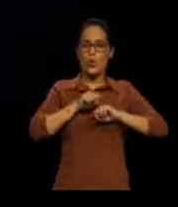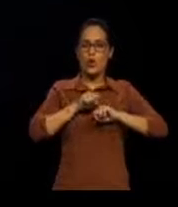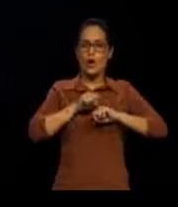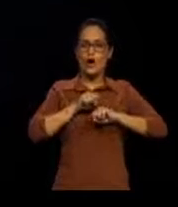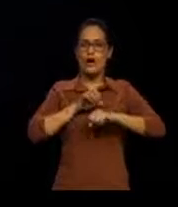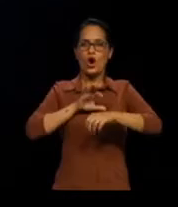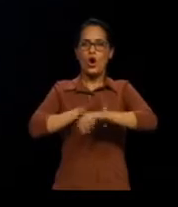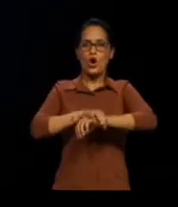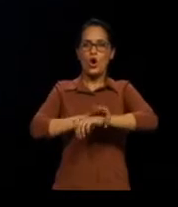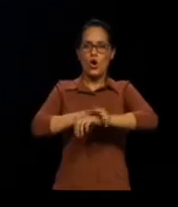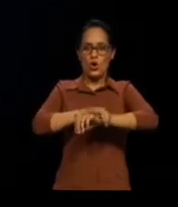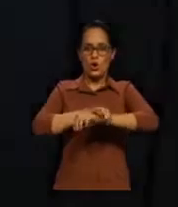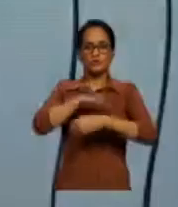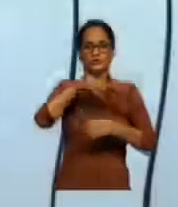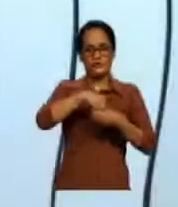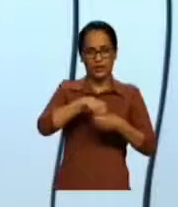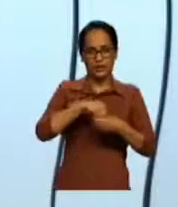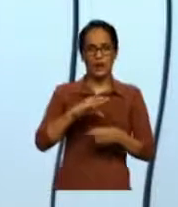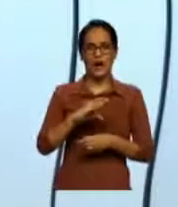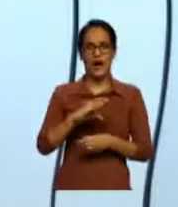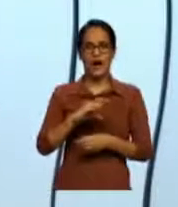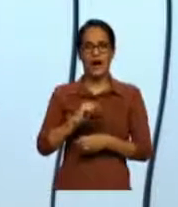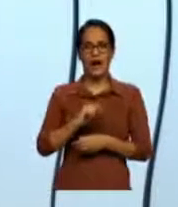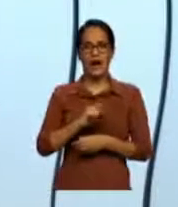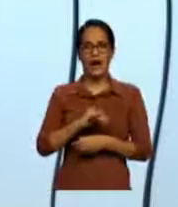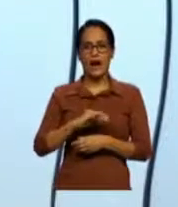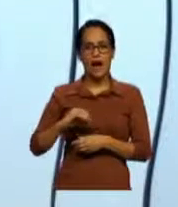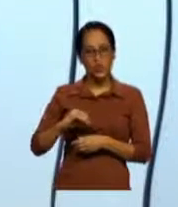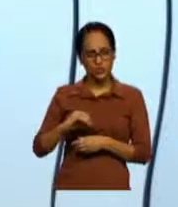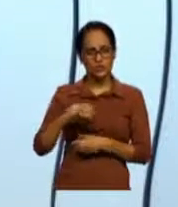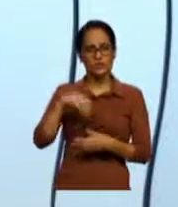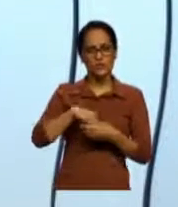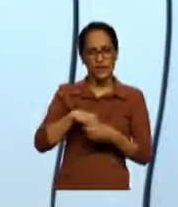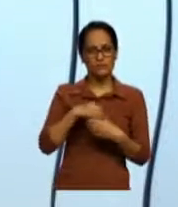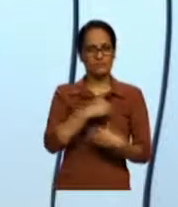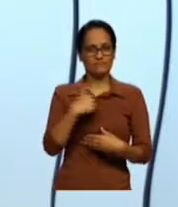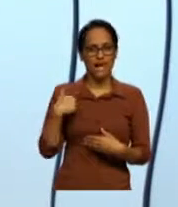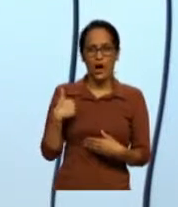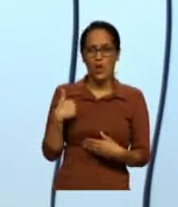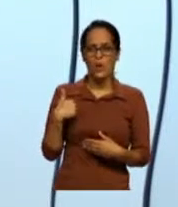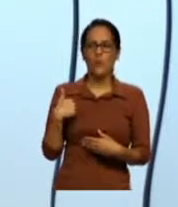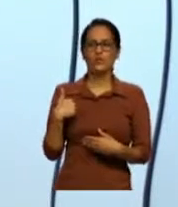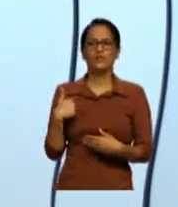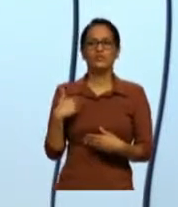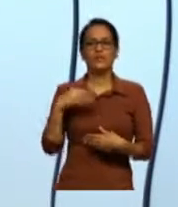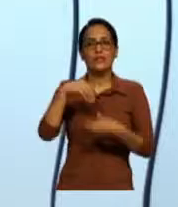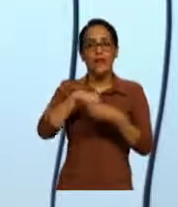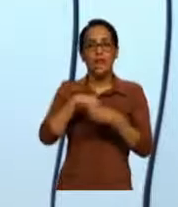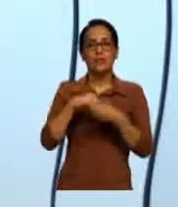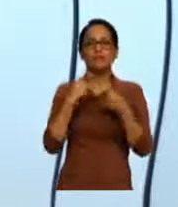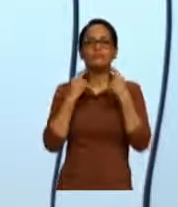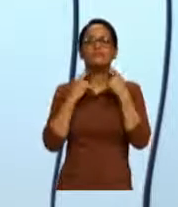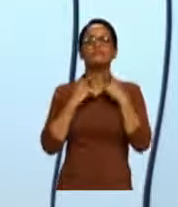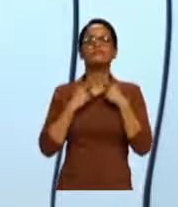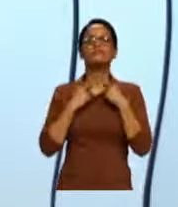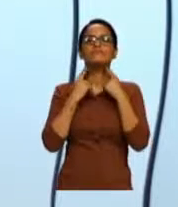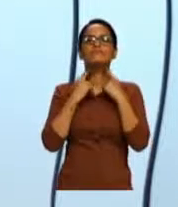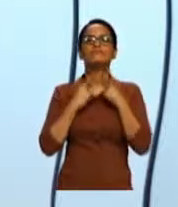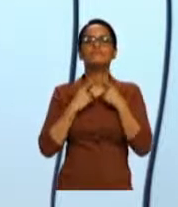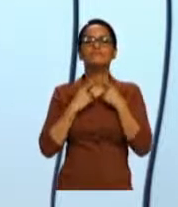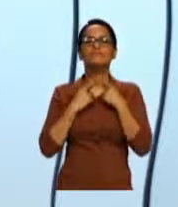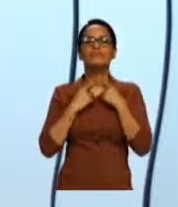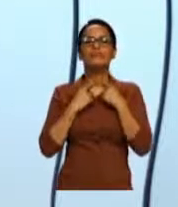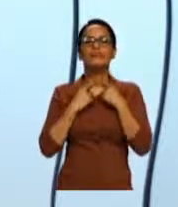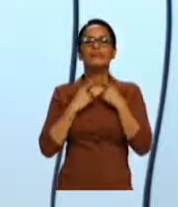no organismo, que é vital para a nossa saúde, que é o paratormônio, que vai estar aqui, ó, nas nossas paratireoides. Que isso, então, ele vai o